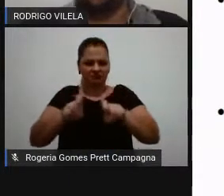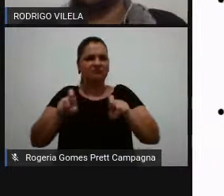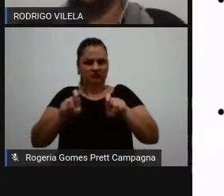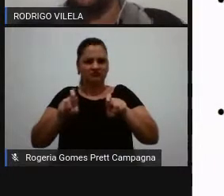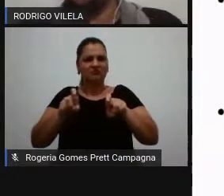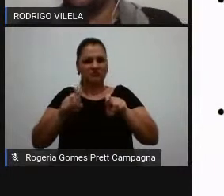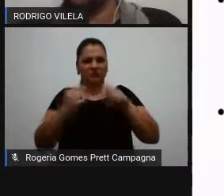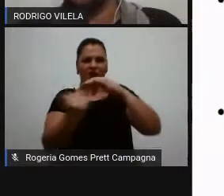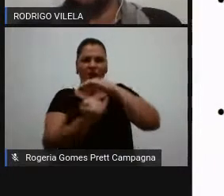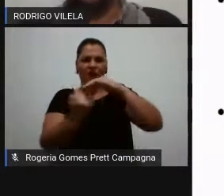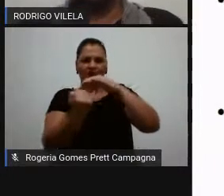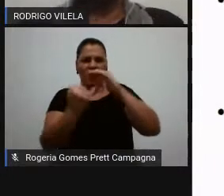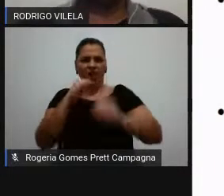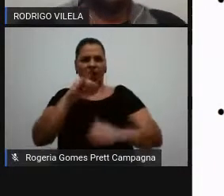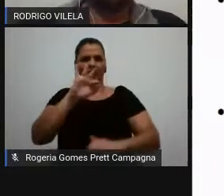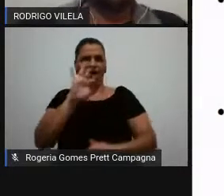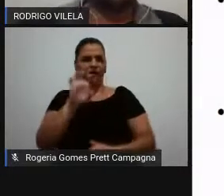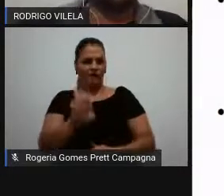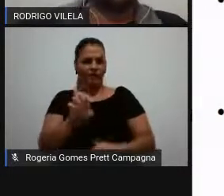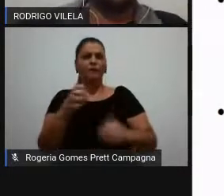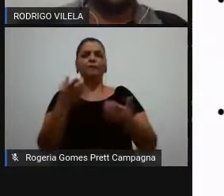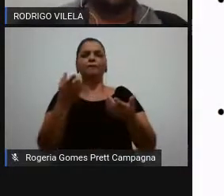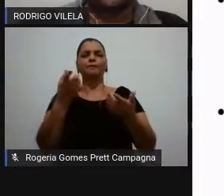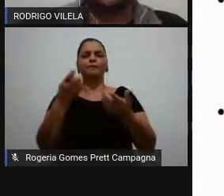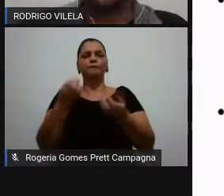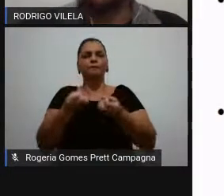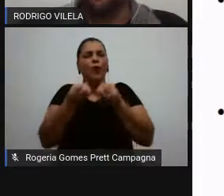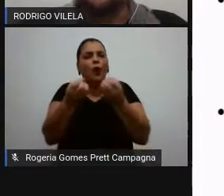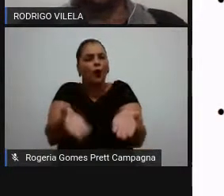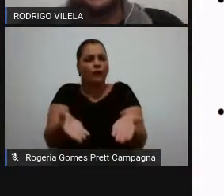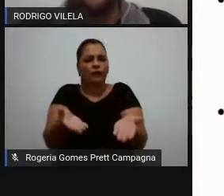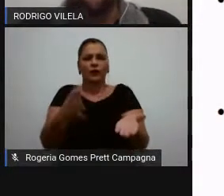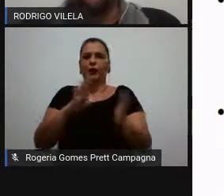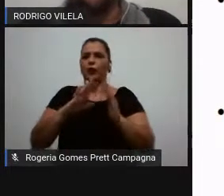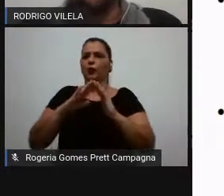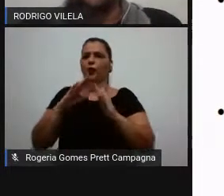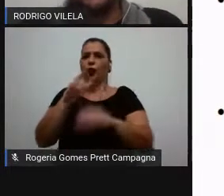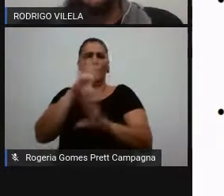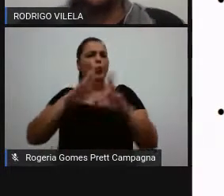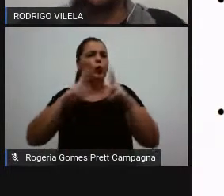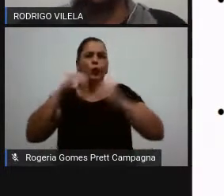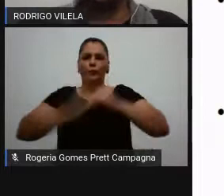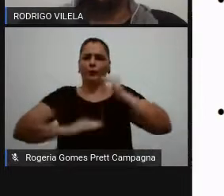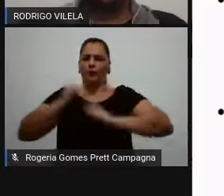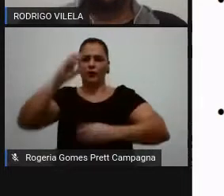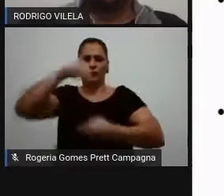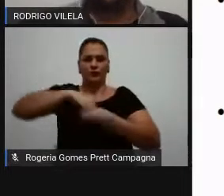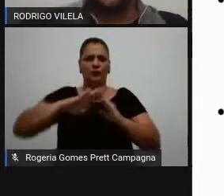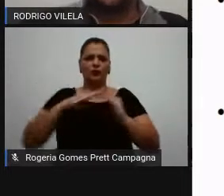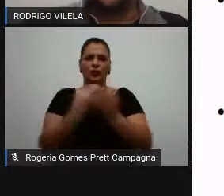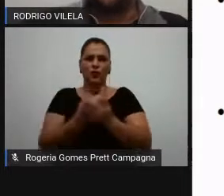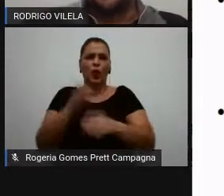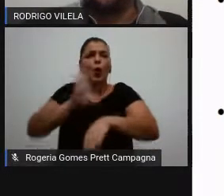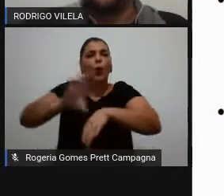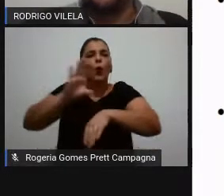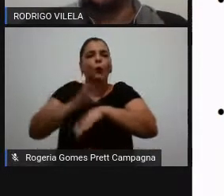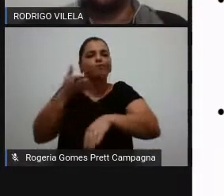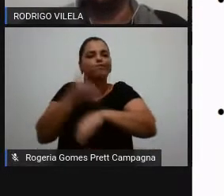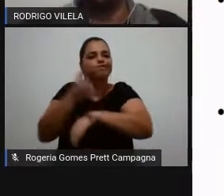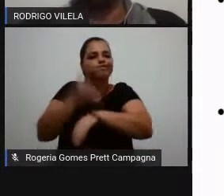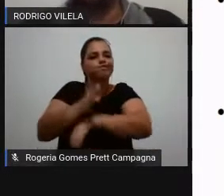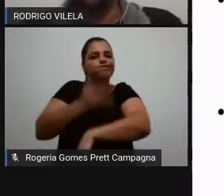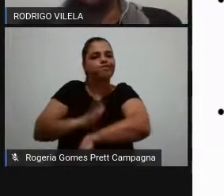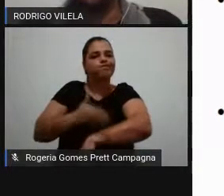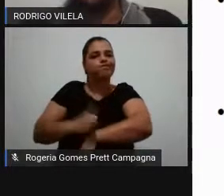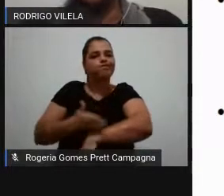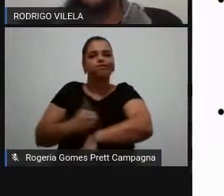Drive, colaboração na prática, e todos os servidores da escola fizeram o curso. E nós passamos a construir essas APNPs